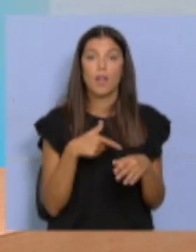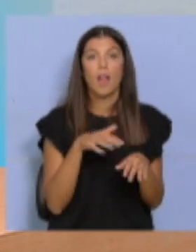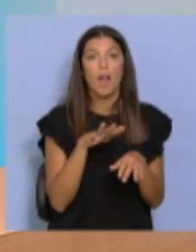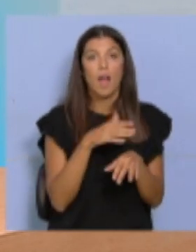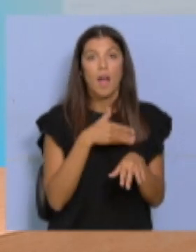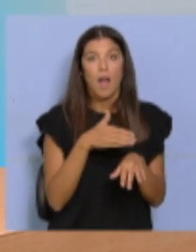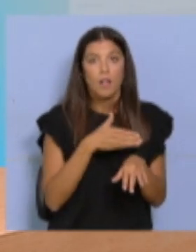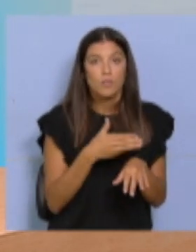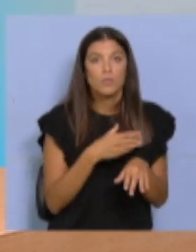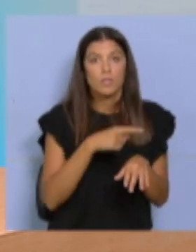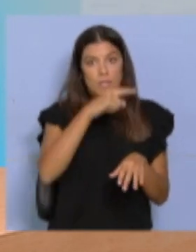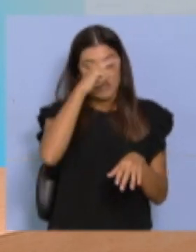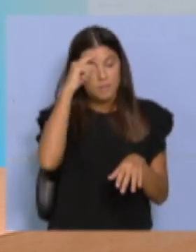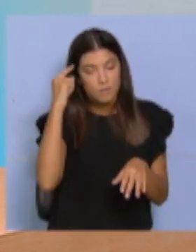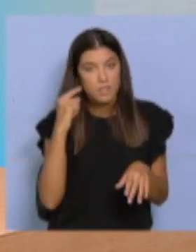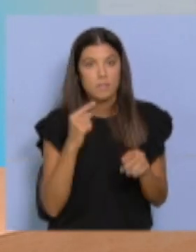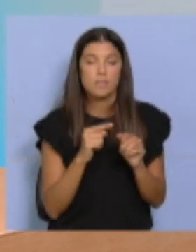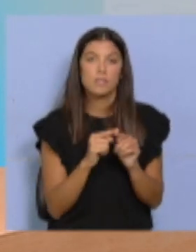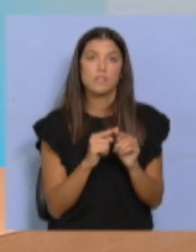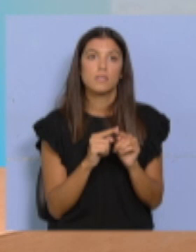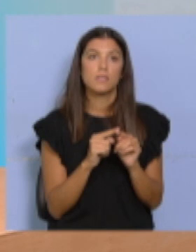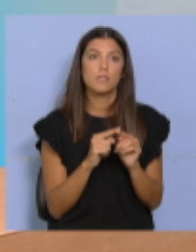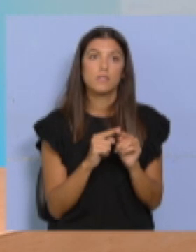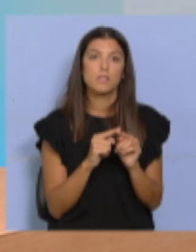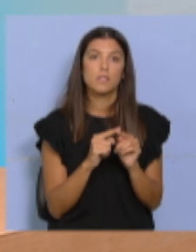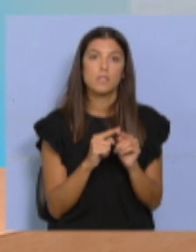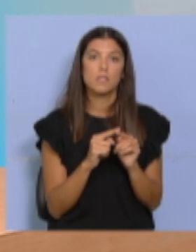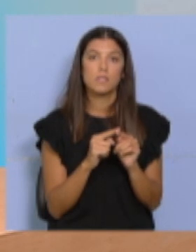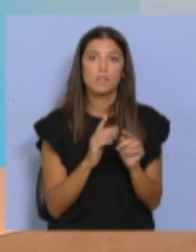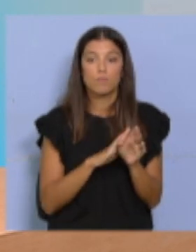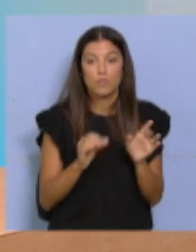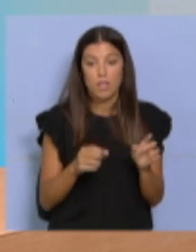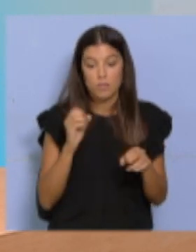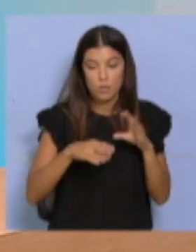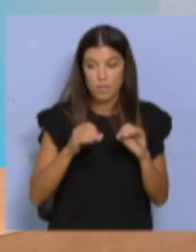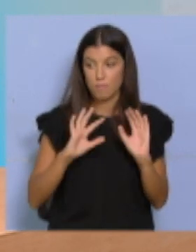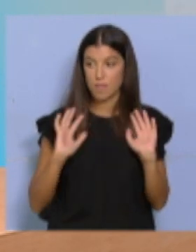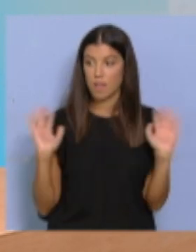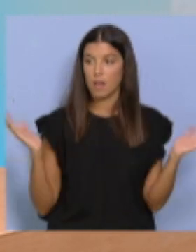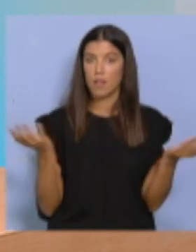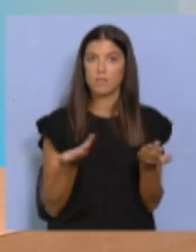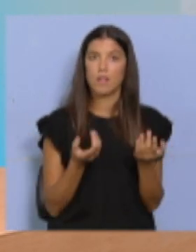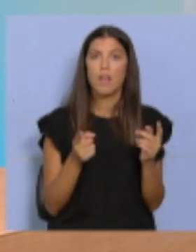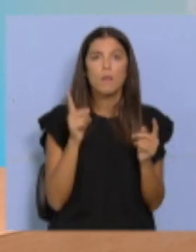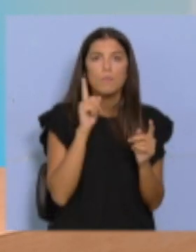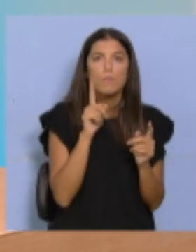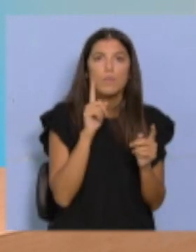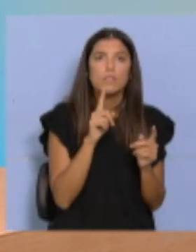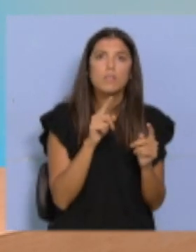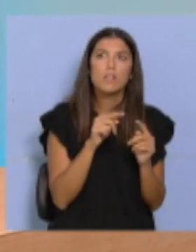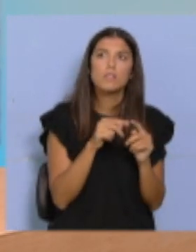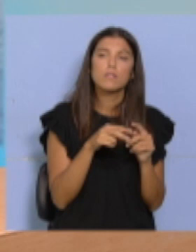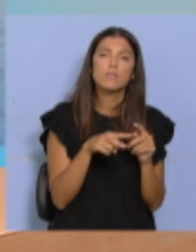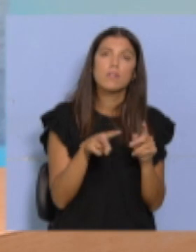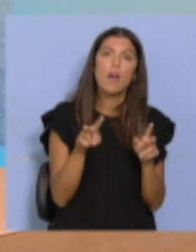de alguma dificuldade perante tudo aquilo que acontece à nossa volta, é importante ouvirmos uma linguagem que nos fale de Deus e que nos